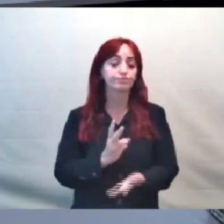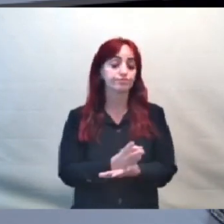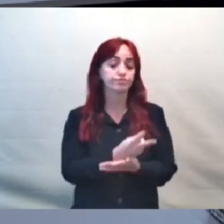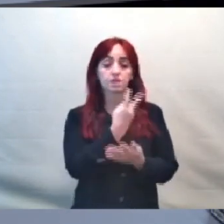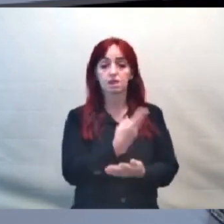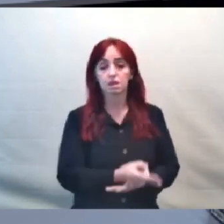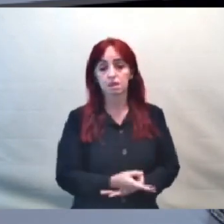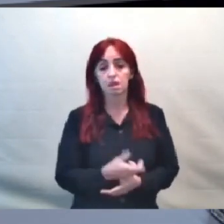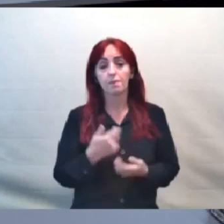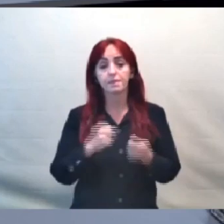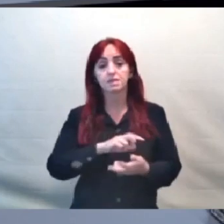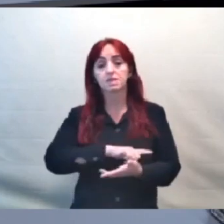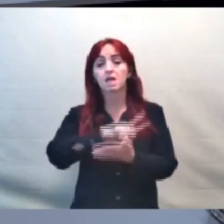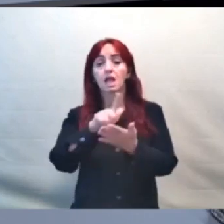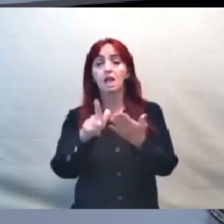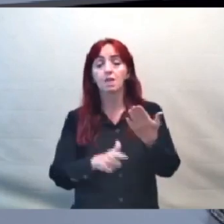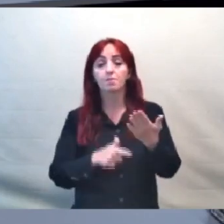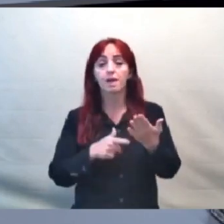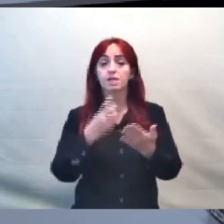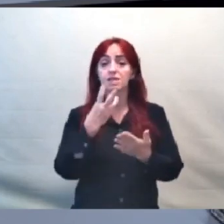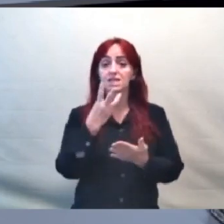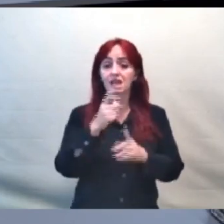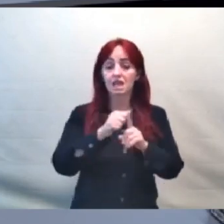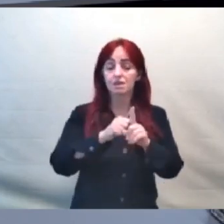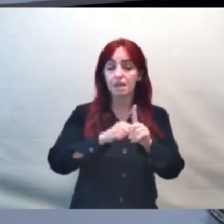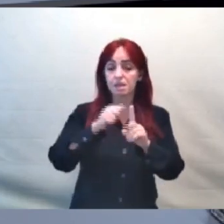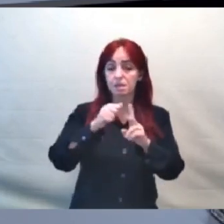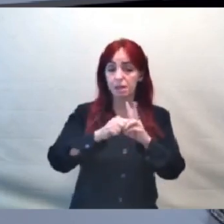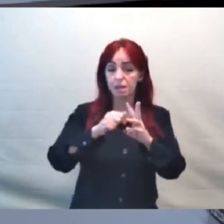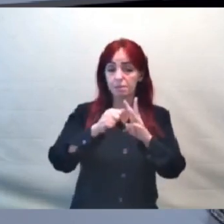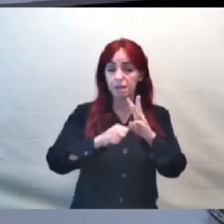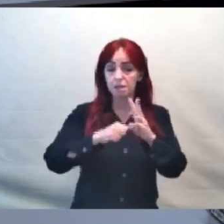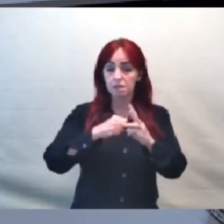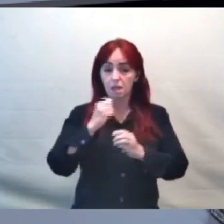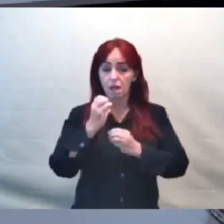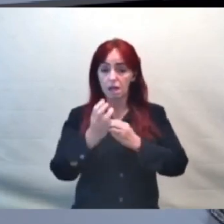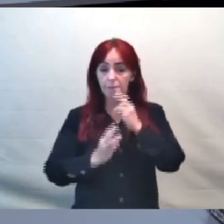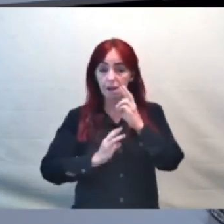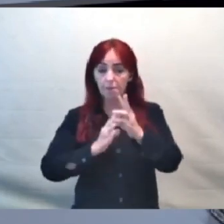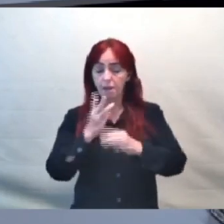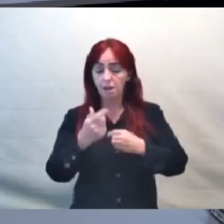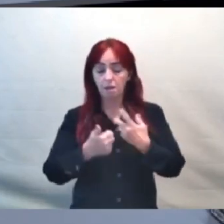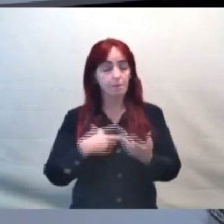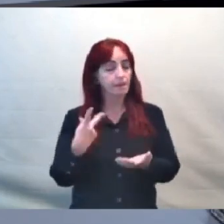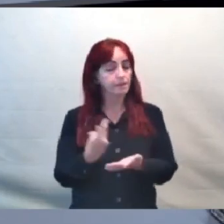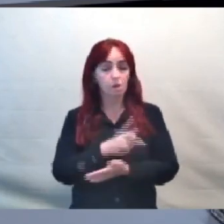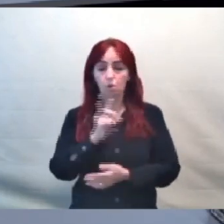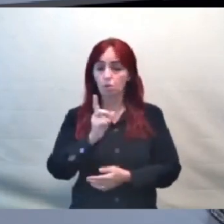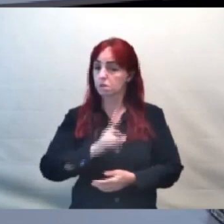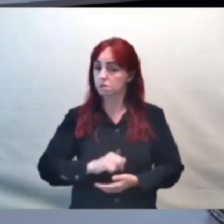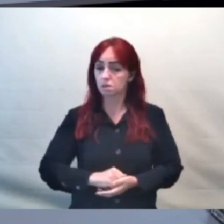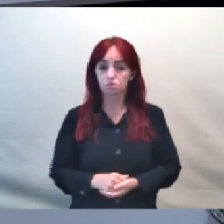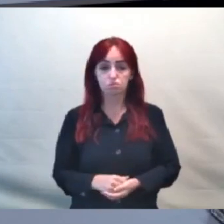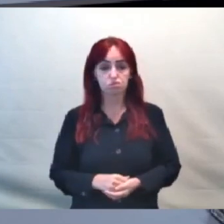de 3 em 3 meses. Só que isso, assim, não tem acontecido. Pelo menos lá na região norte não tem acontecido.